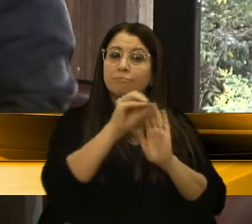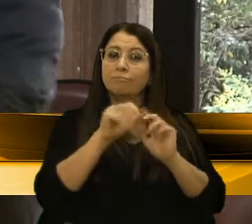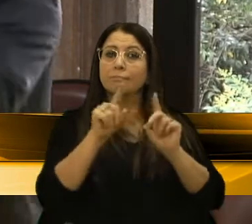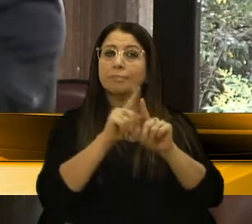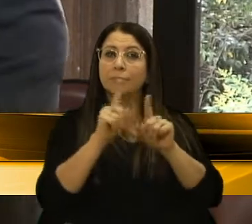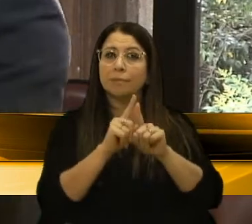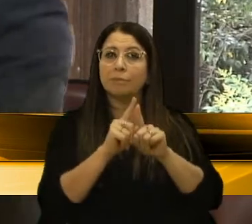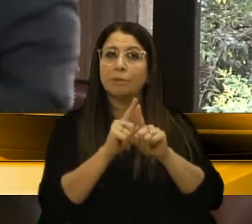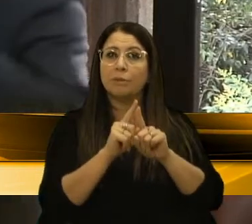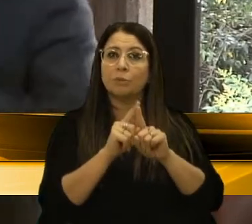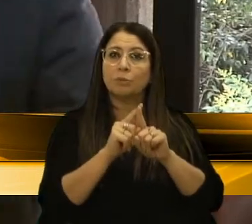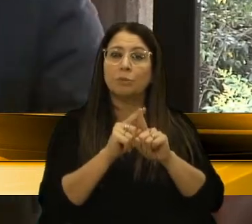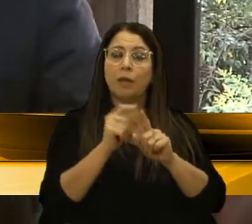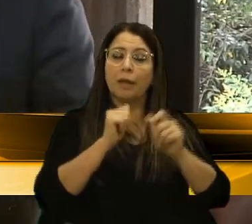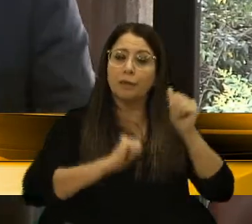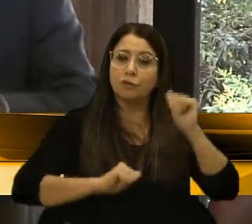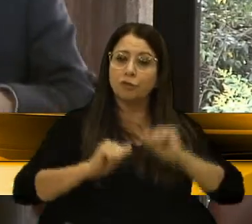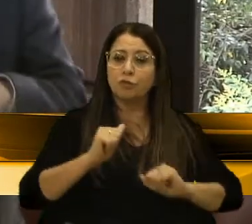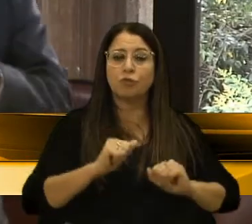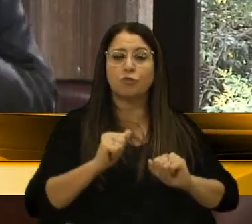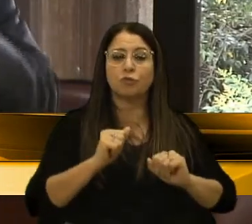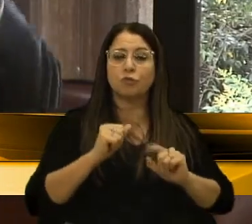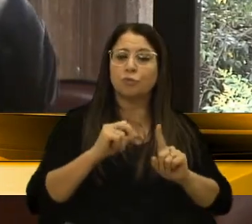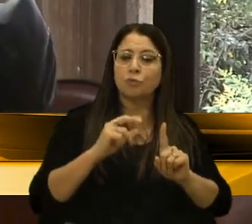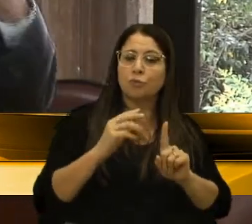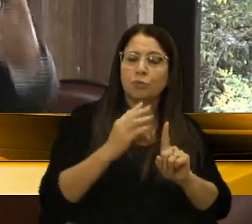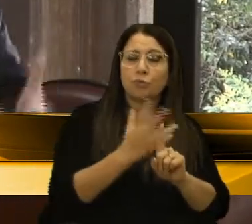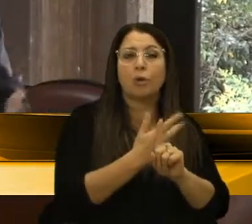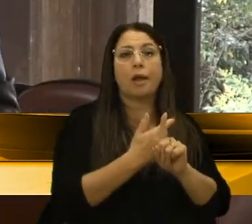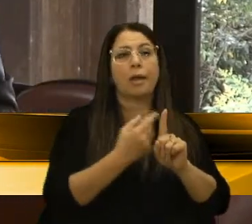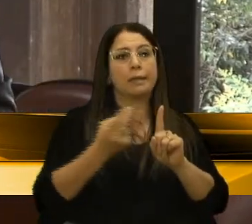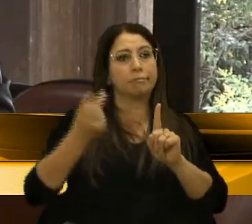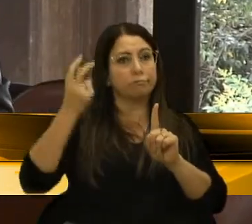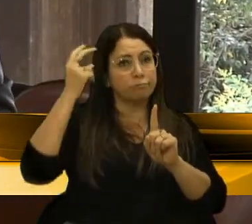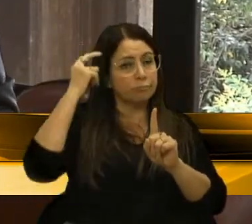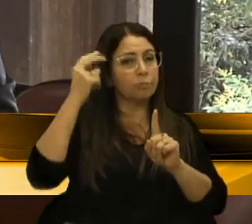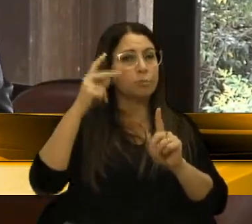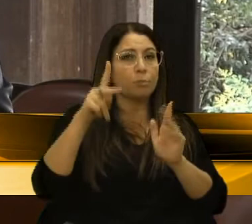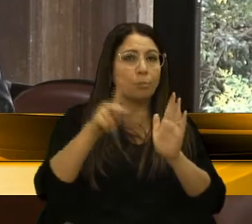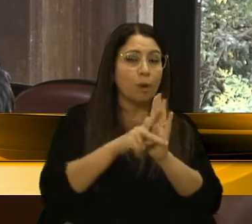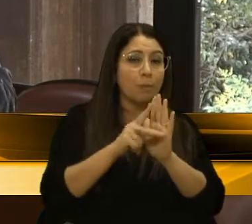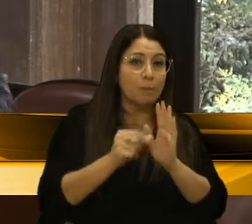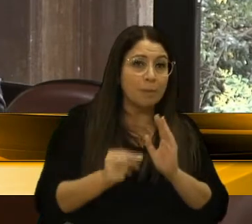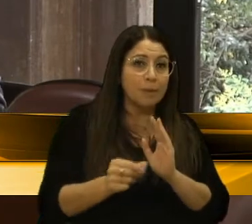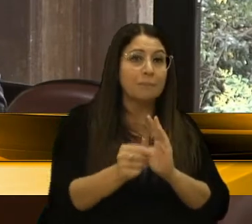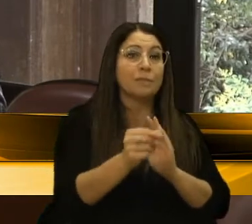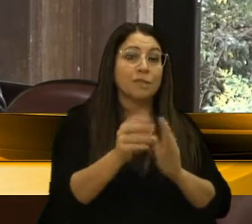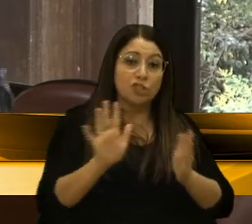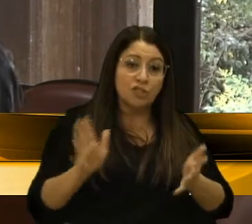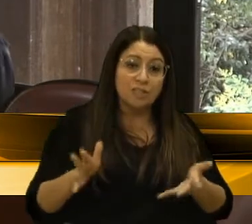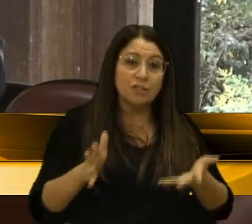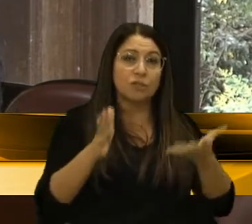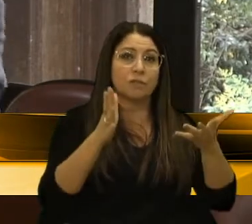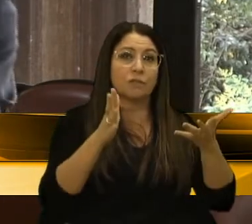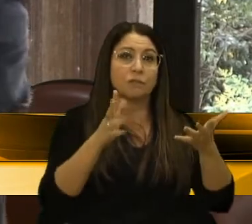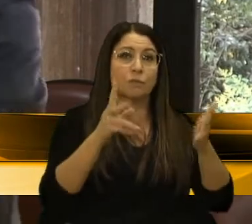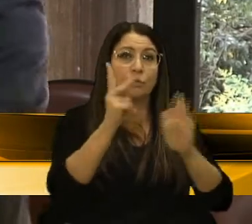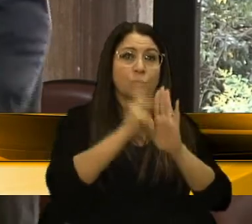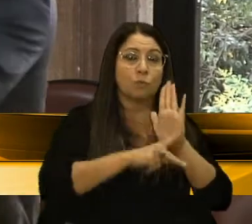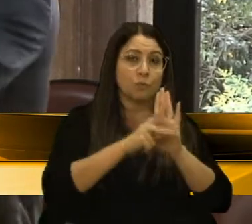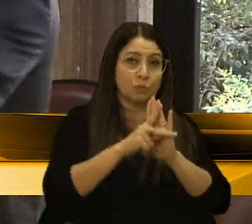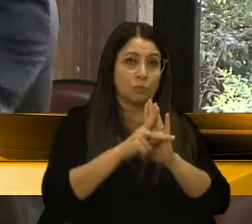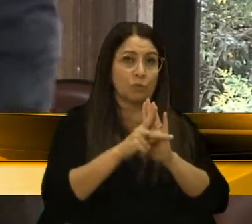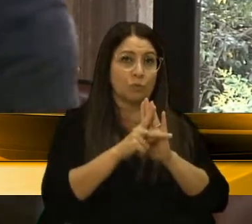elas quanto artistas, quanto os culturais, né, que trabalham com a sua preservação de patrimônio, de incentivo aos seus projetos